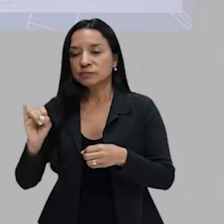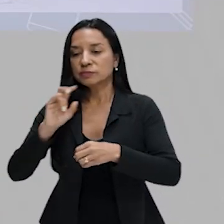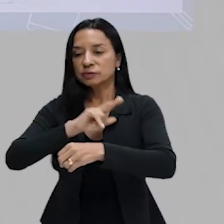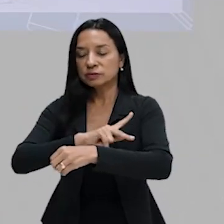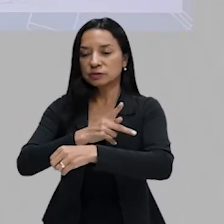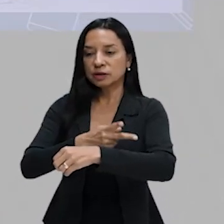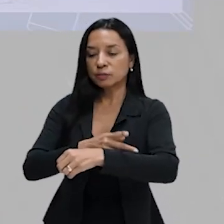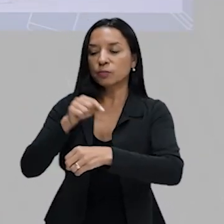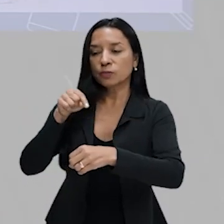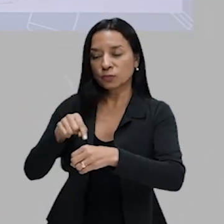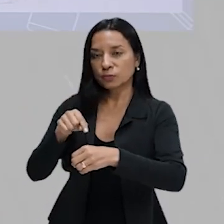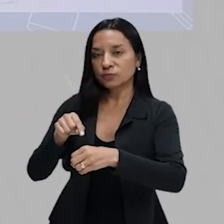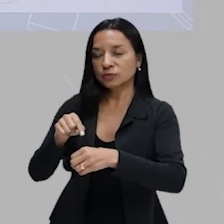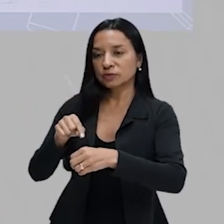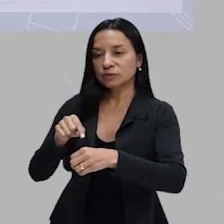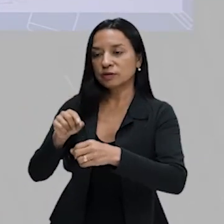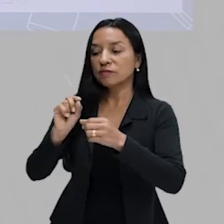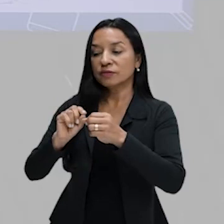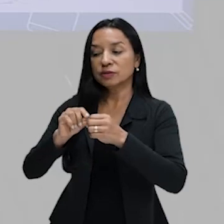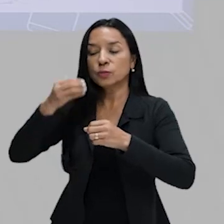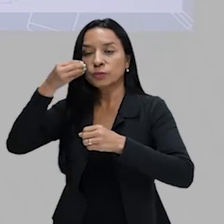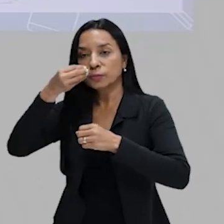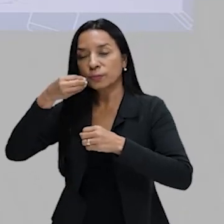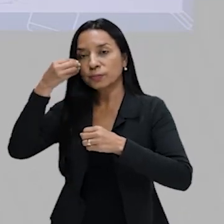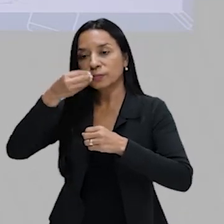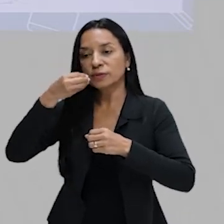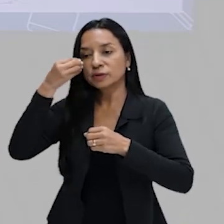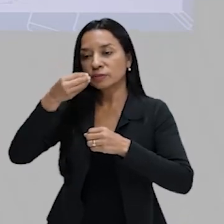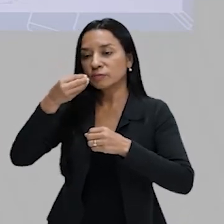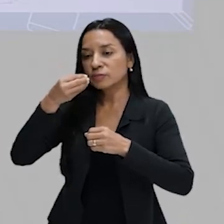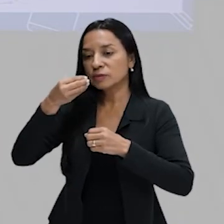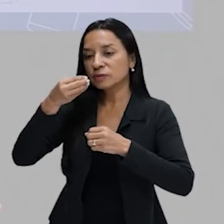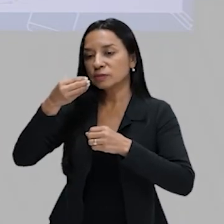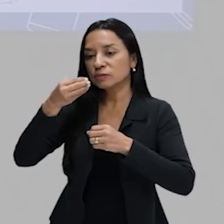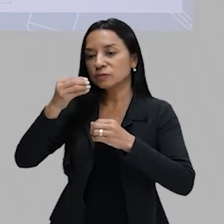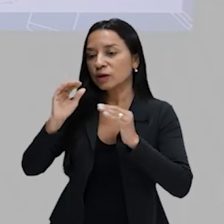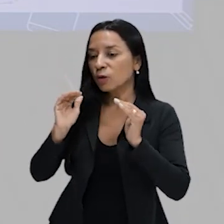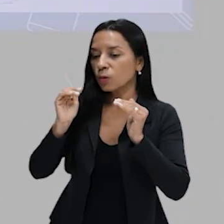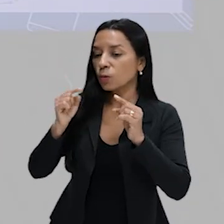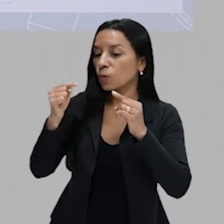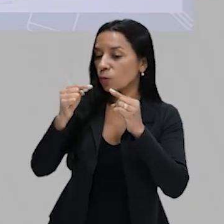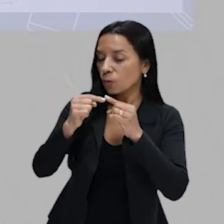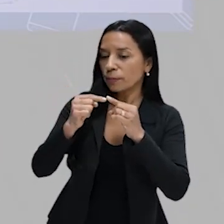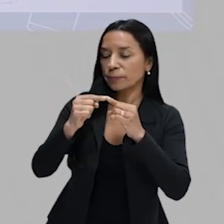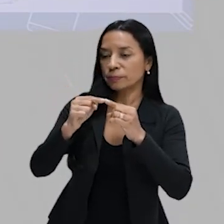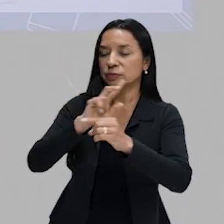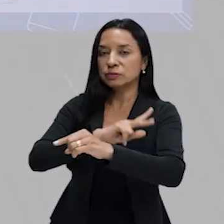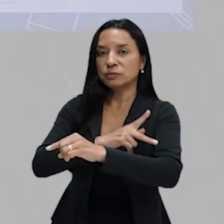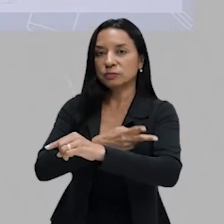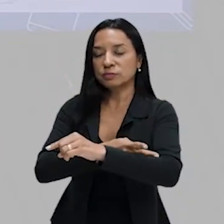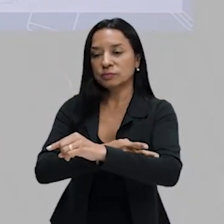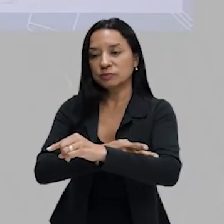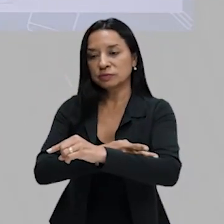hipótese dele era essa, então ele vai fazer um experimento que é contundente com a sua resposta, com a sua hipótese, tá? Que tem a ver com a